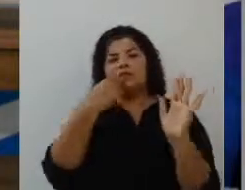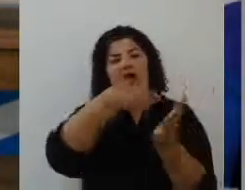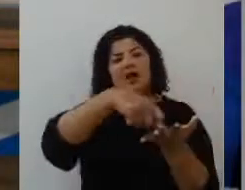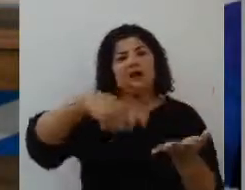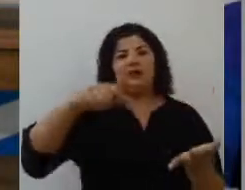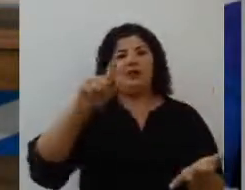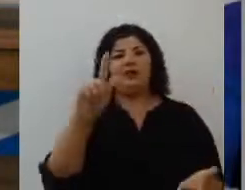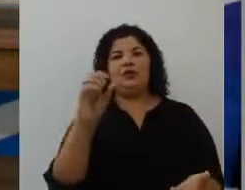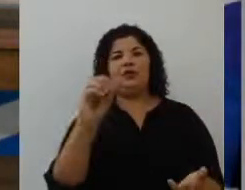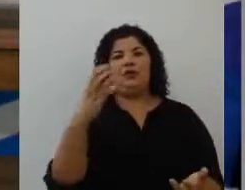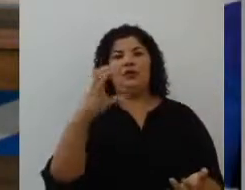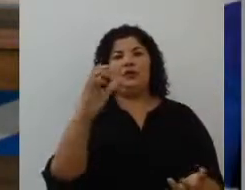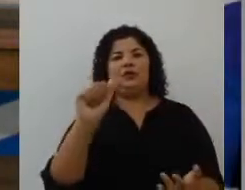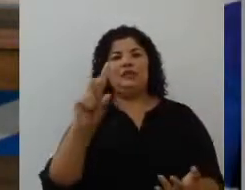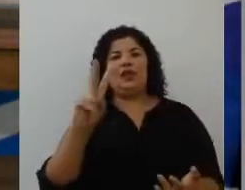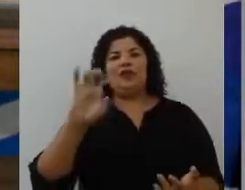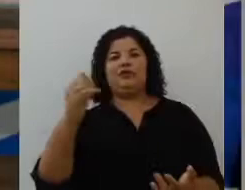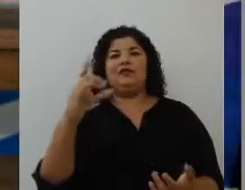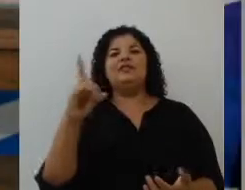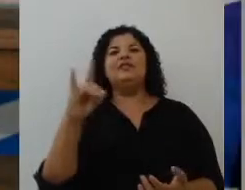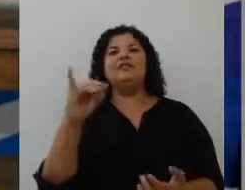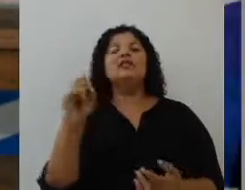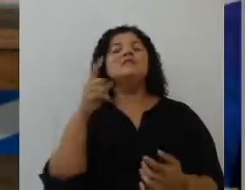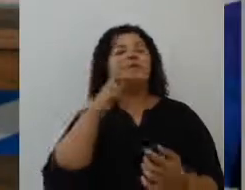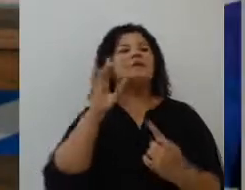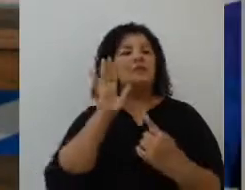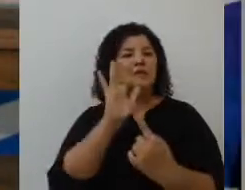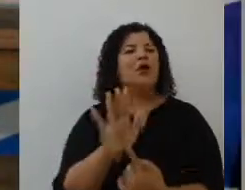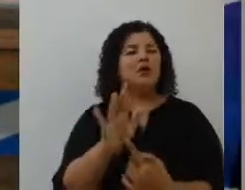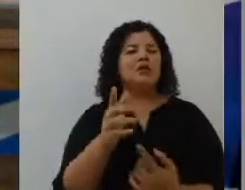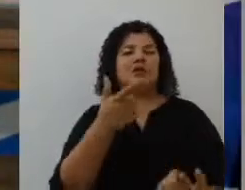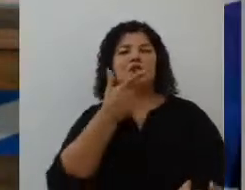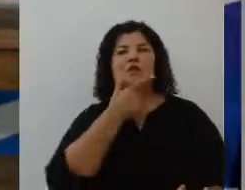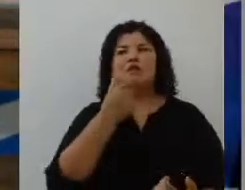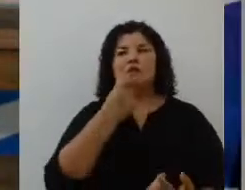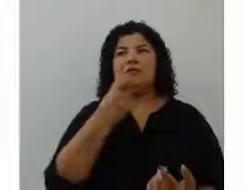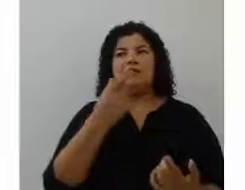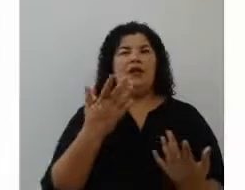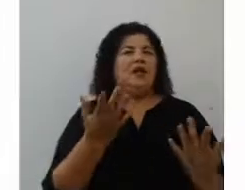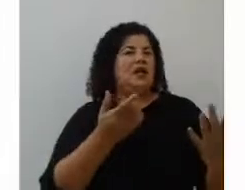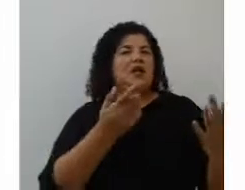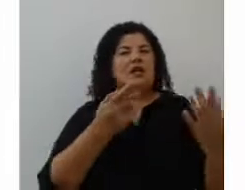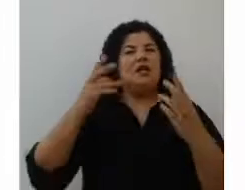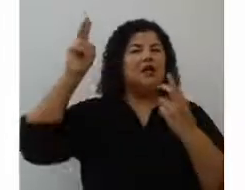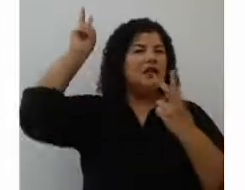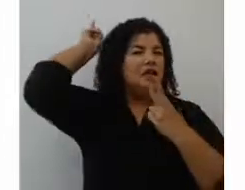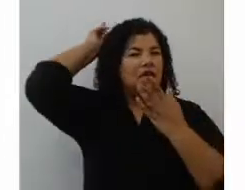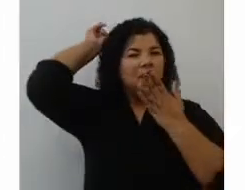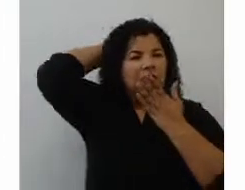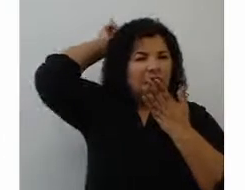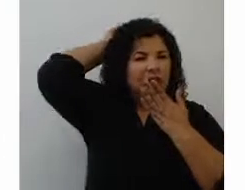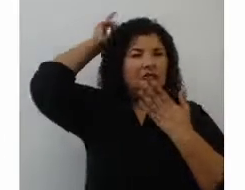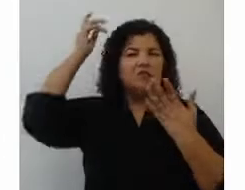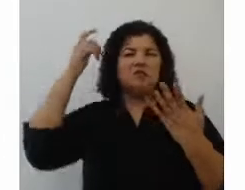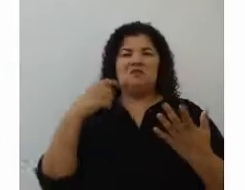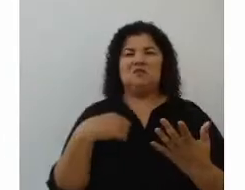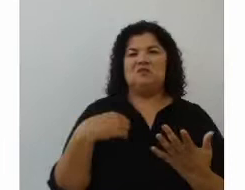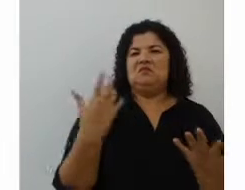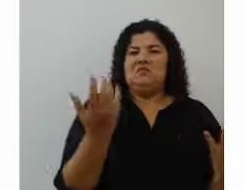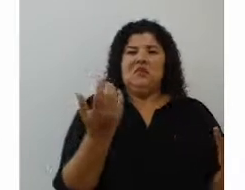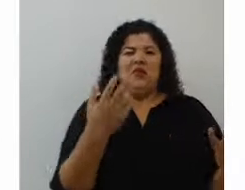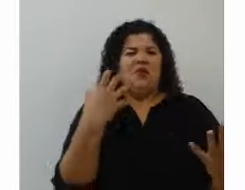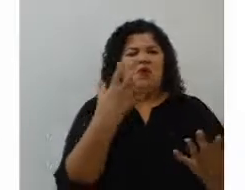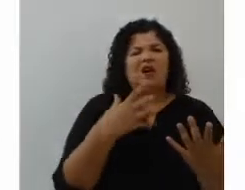visão heróica, né, que o autor atribui ao índio Juca Pirama. De olho na tela. Meu canto de morte, guerreiros